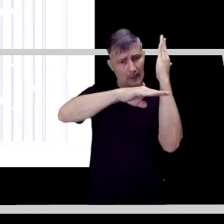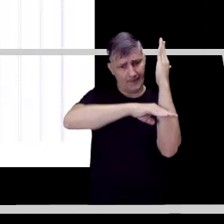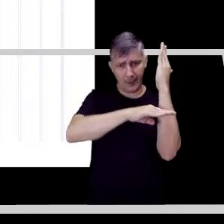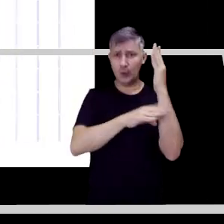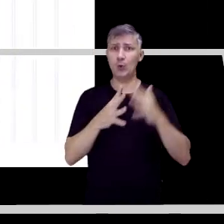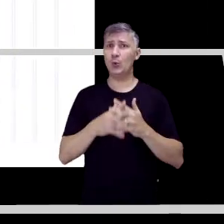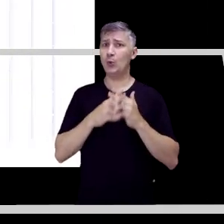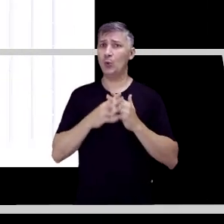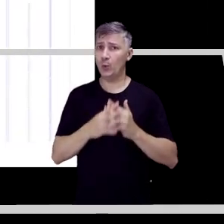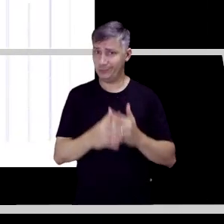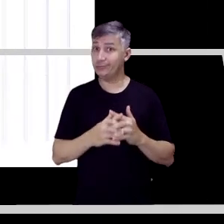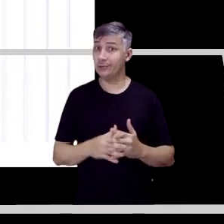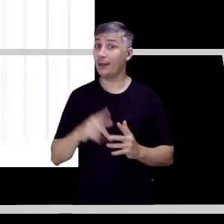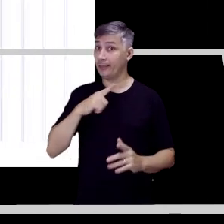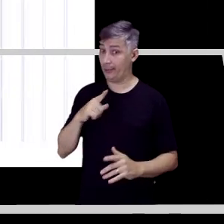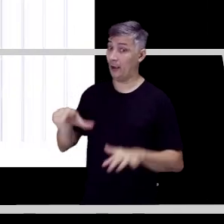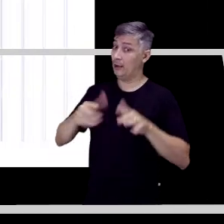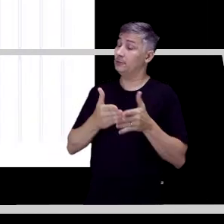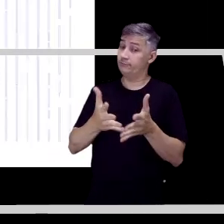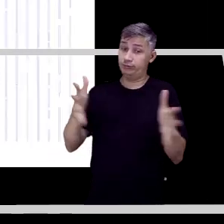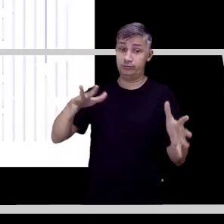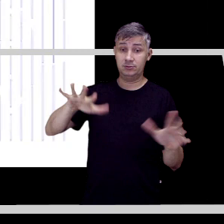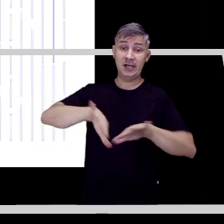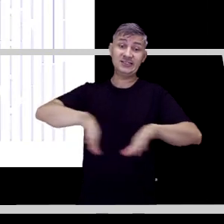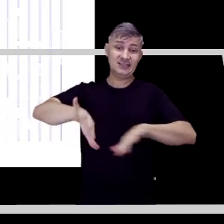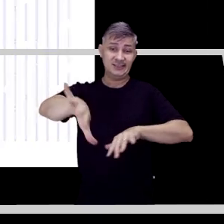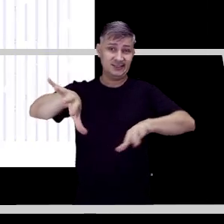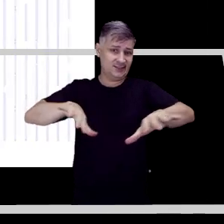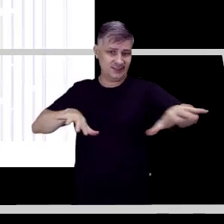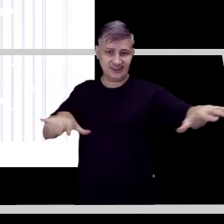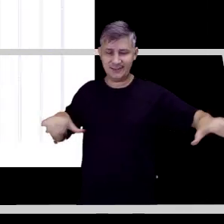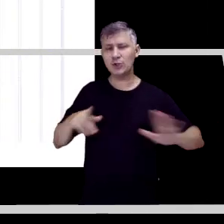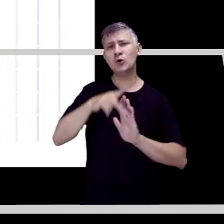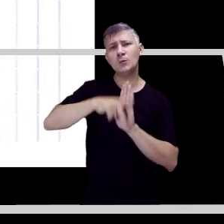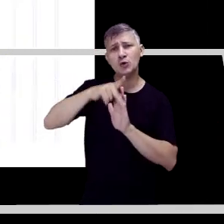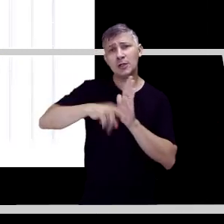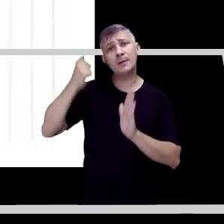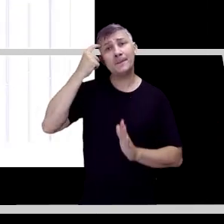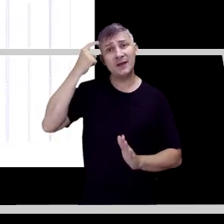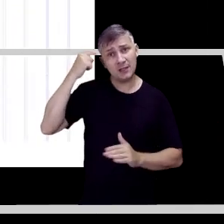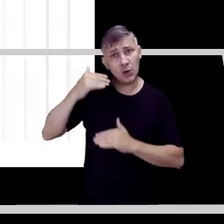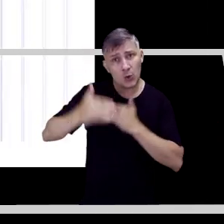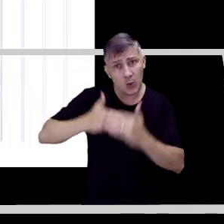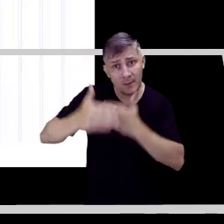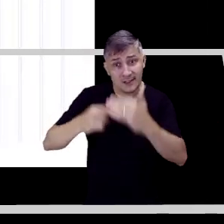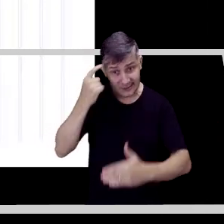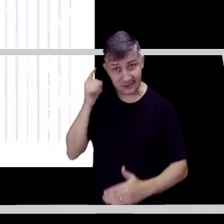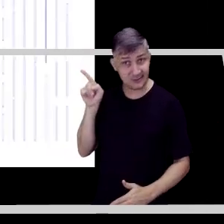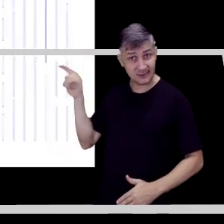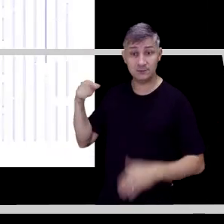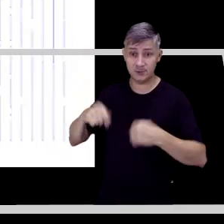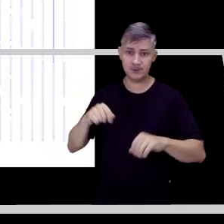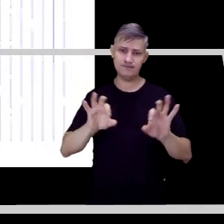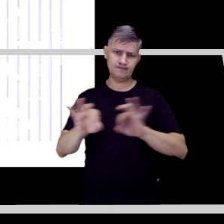essa complexidade do edifício está aí disposta. Justamente pelo fato de o projeto ter sido pensado desde o início assim,